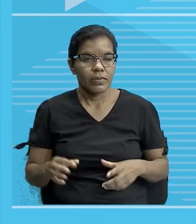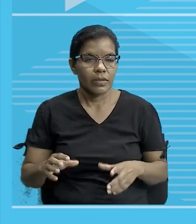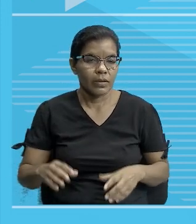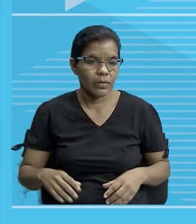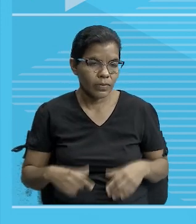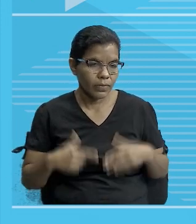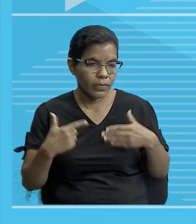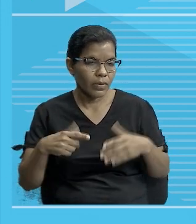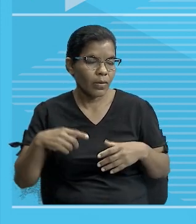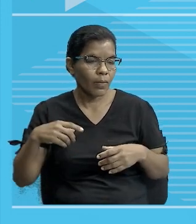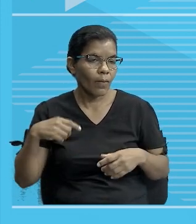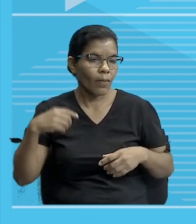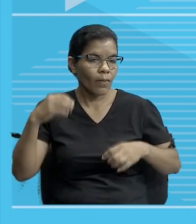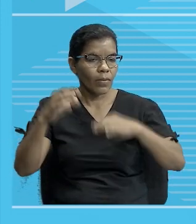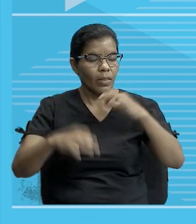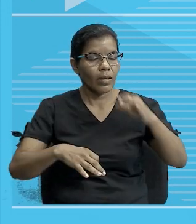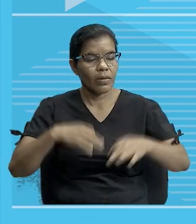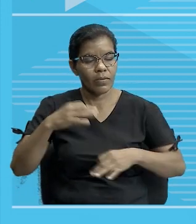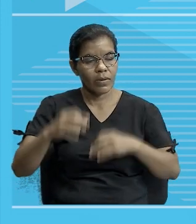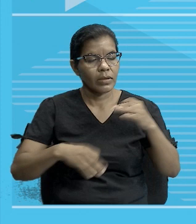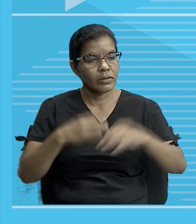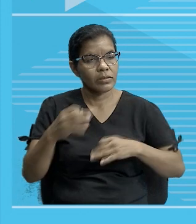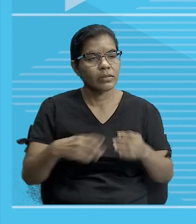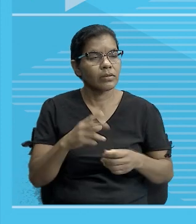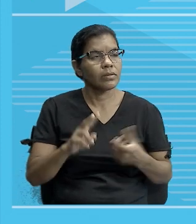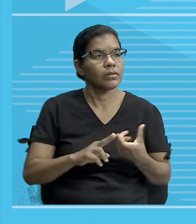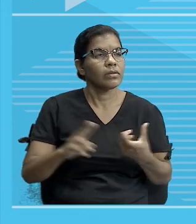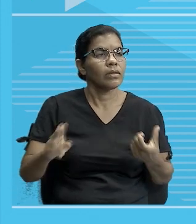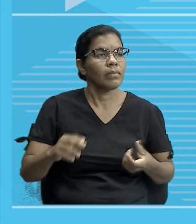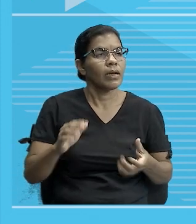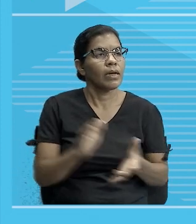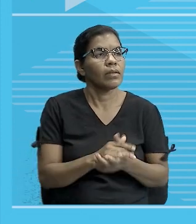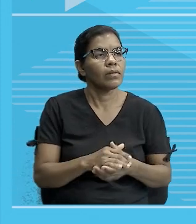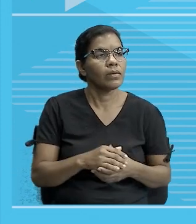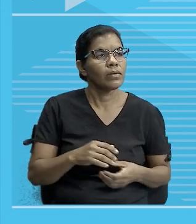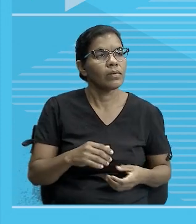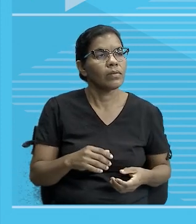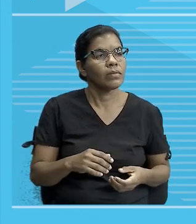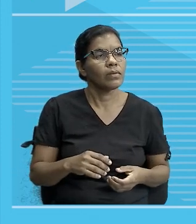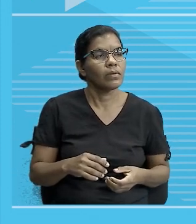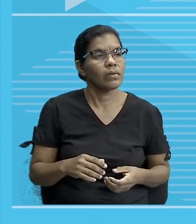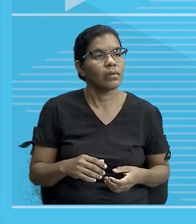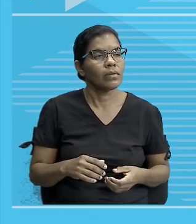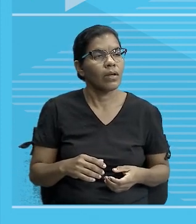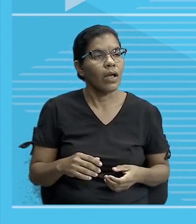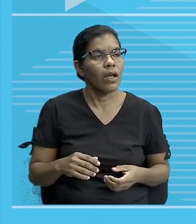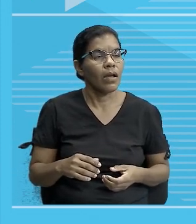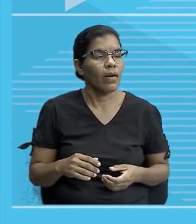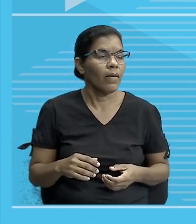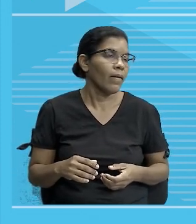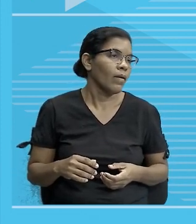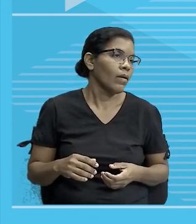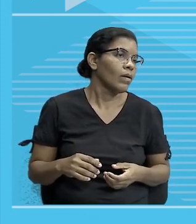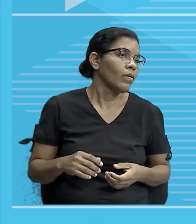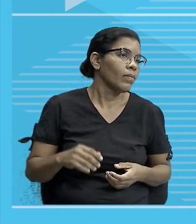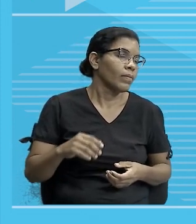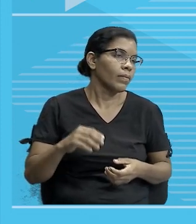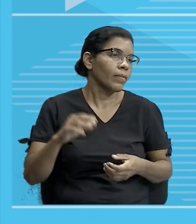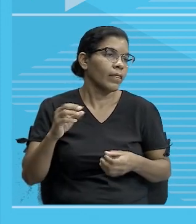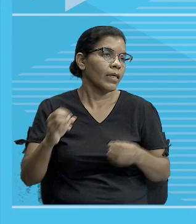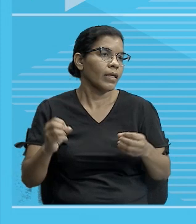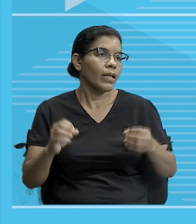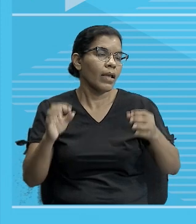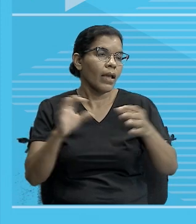de Robespierre. Olha o que esse Robespierre fez. Aboliu a escravidão na França e nas